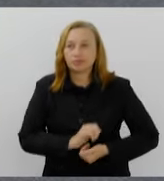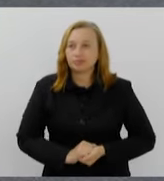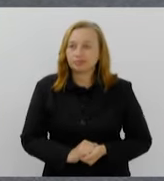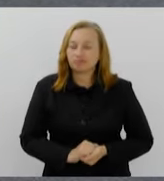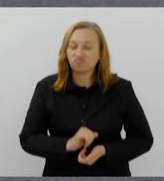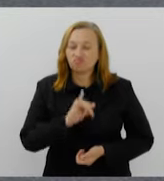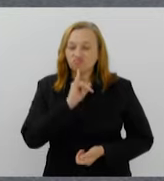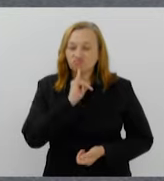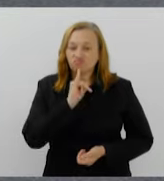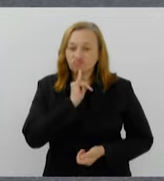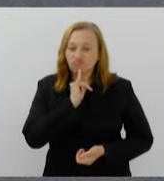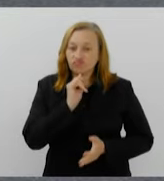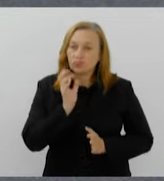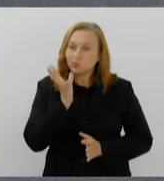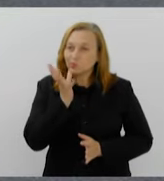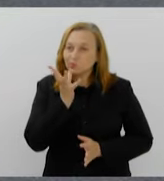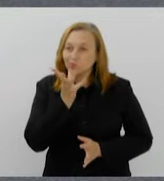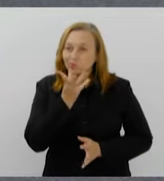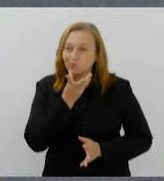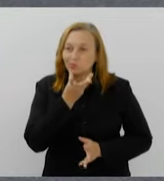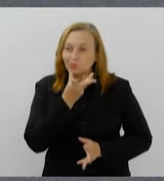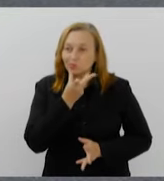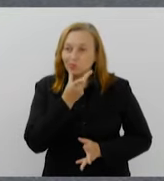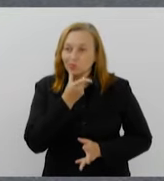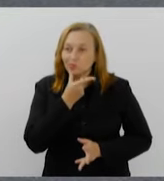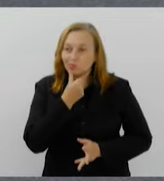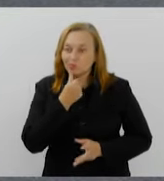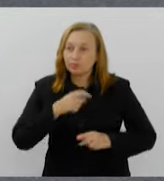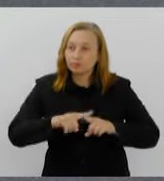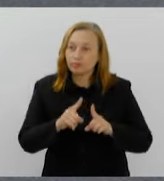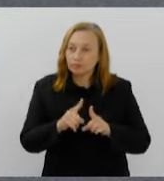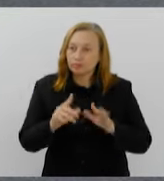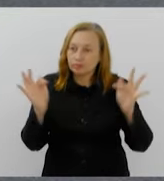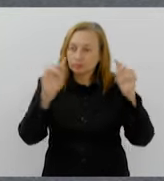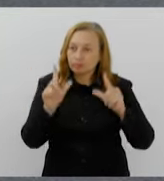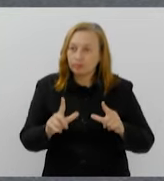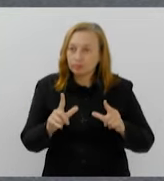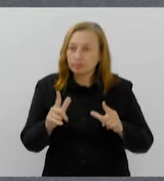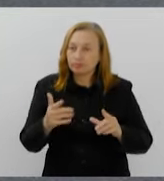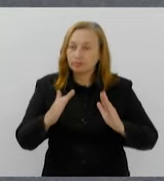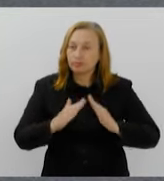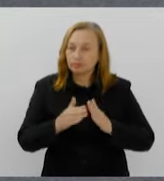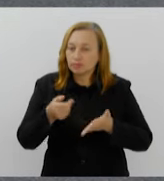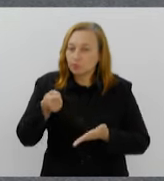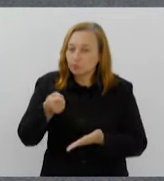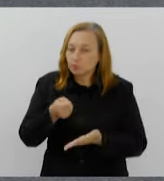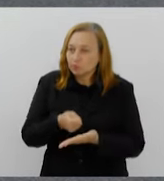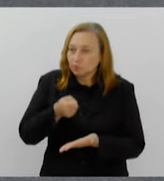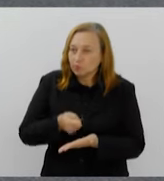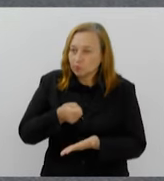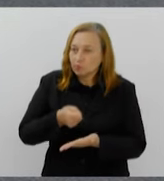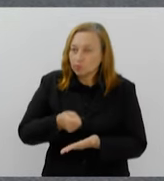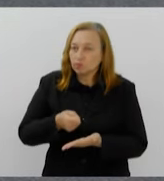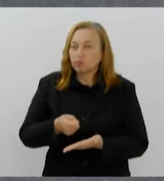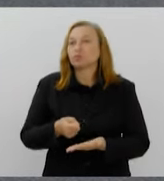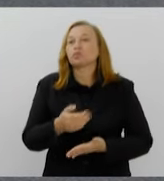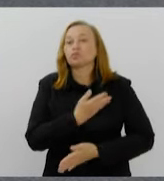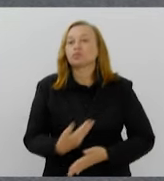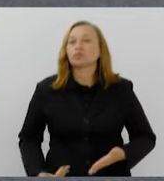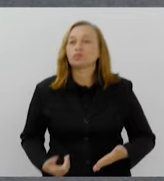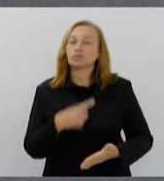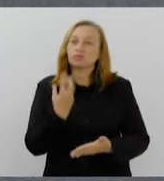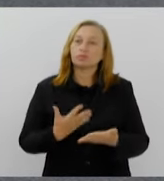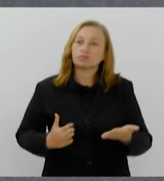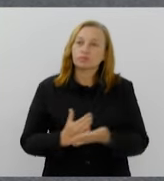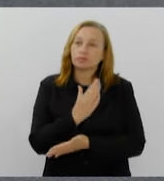infelizmente demorou muito mas felizmente essa casa conseguiu pressionar o governador e nós aprovamos a Secretaria de